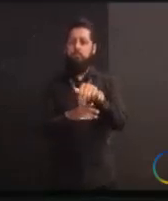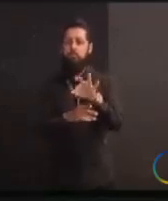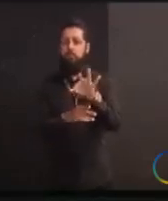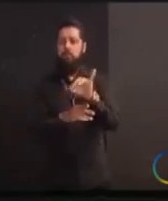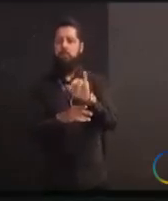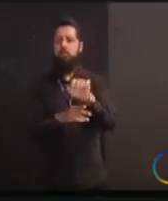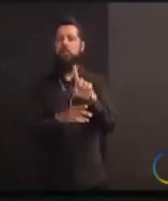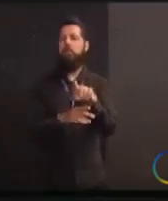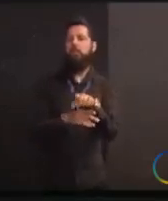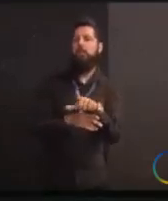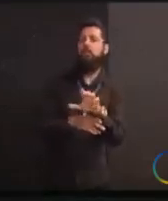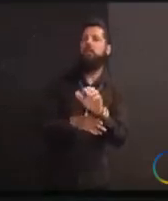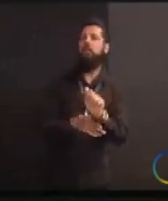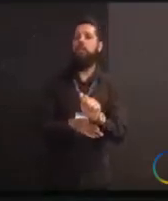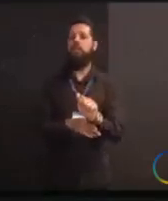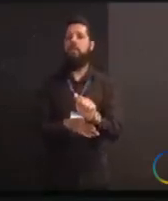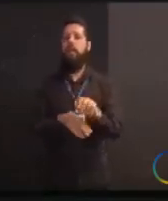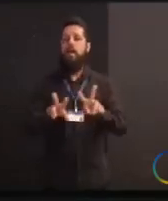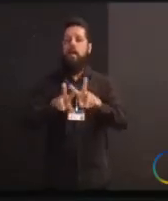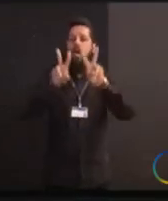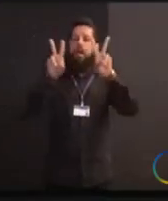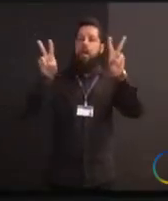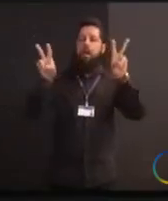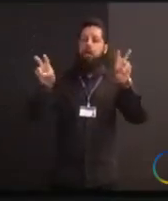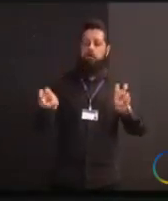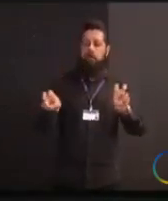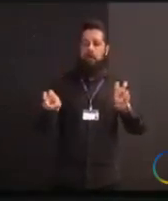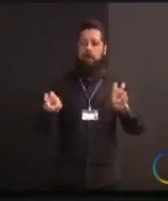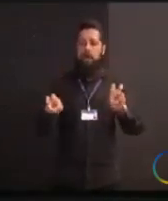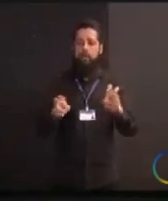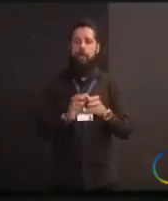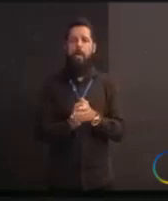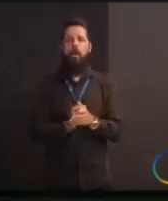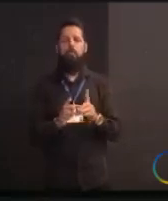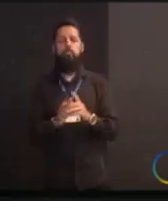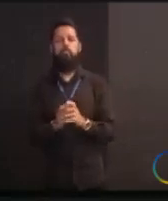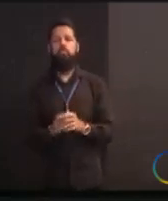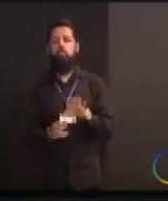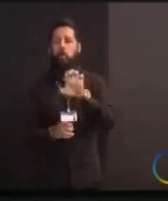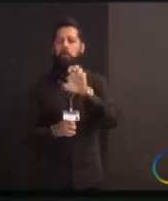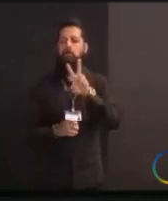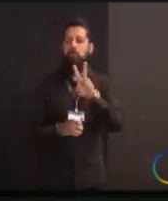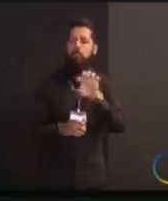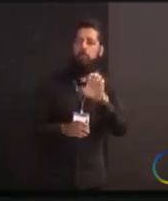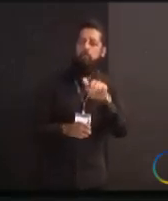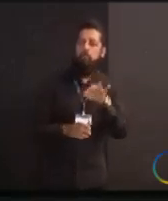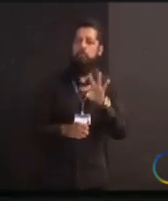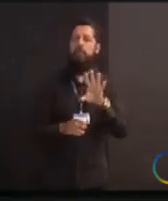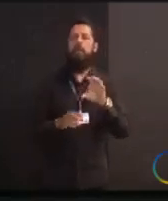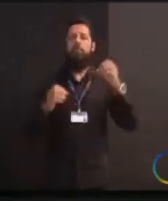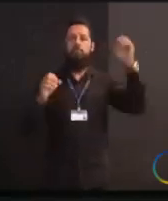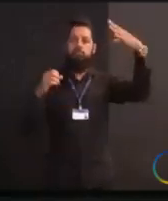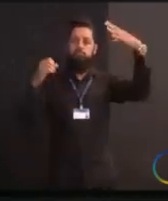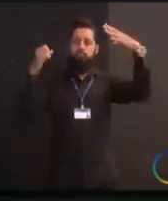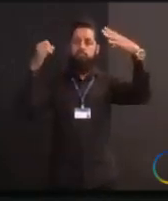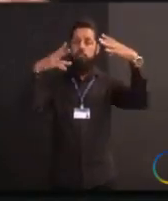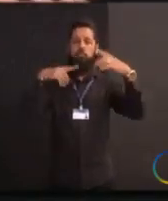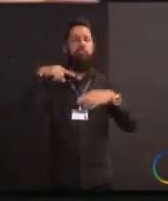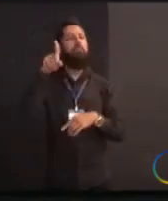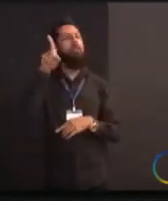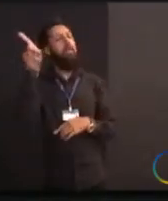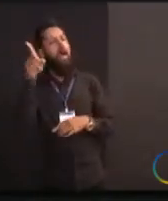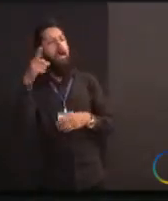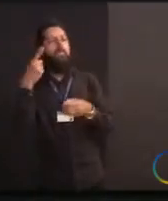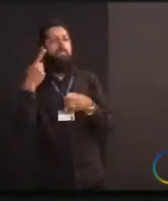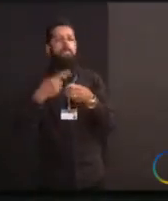que acontece toda a primeira semana do mês de abril, na cidade de Pedro Leopoldo. E